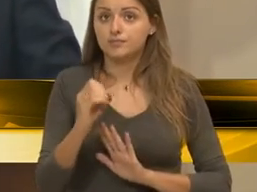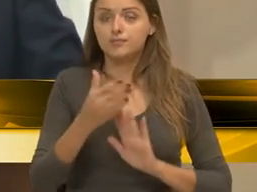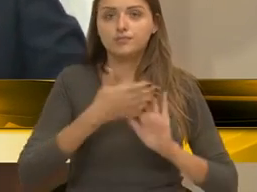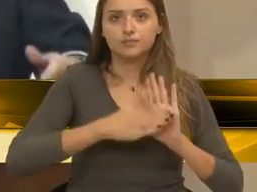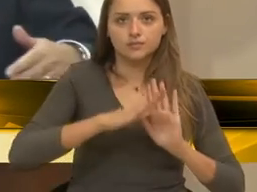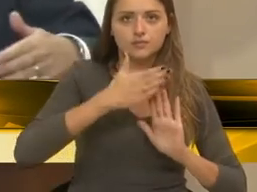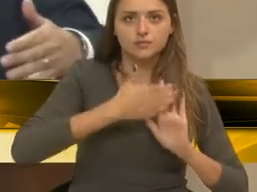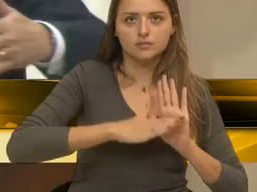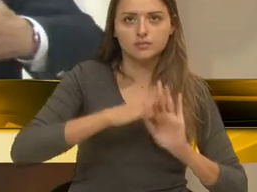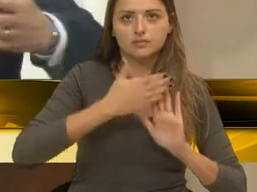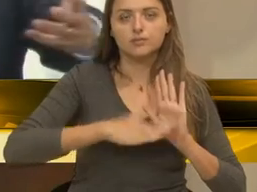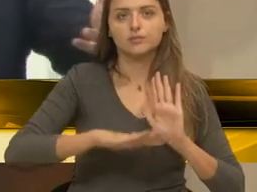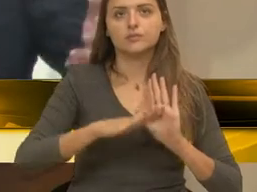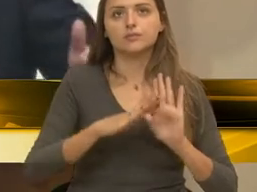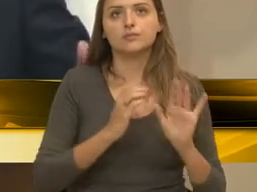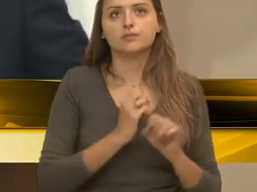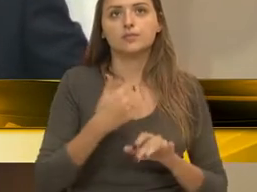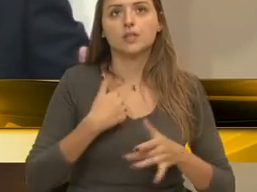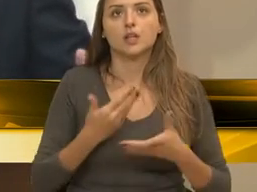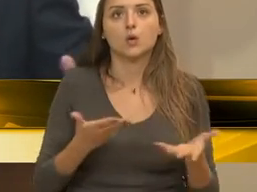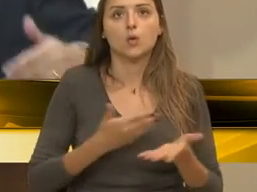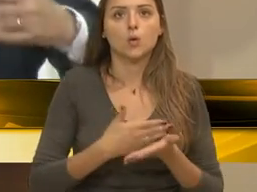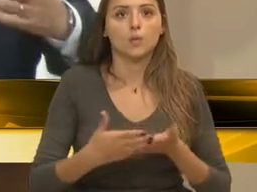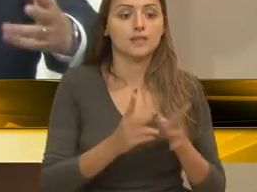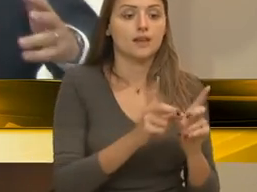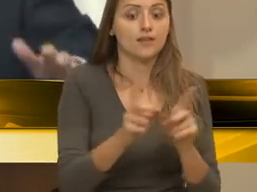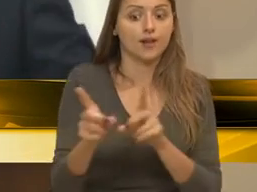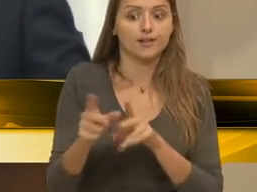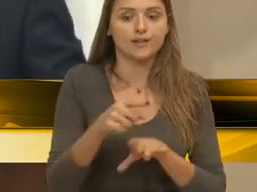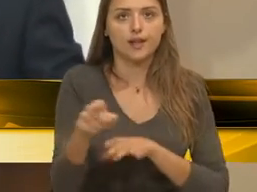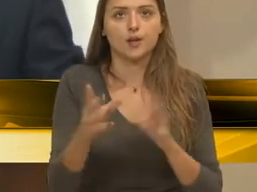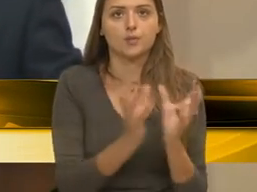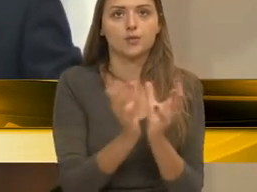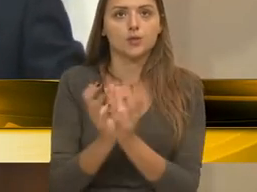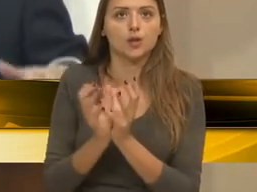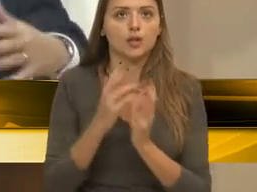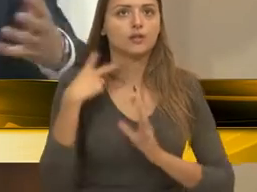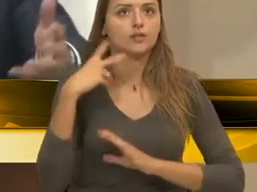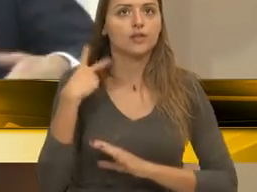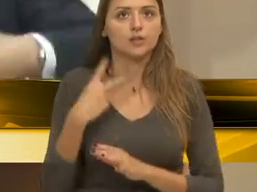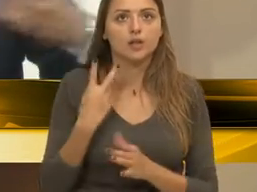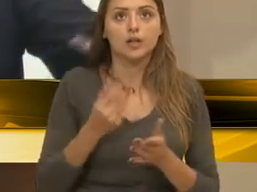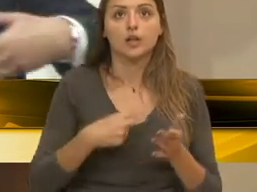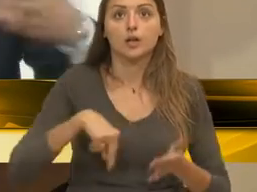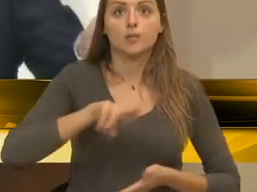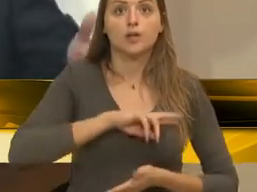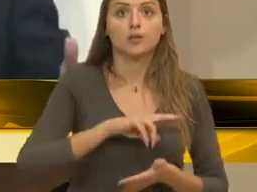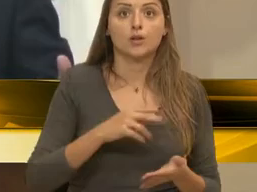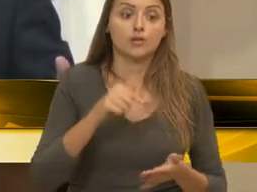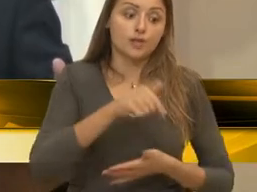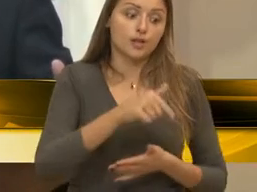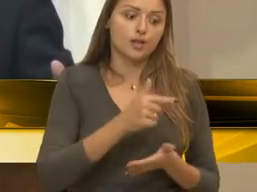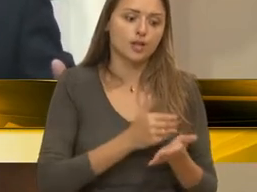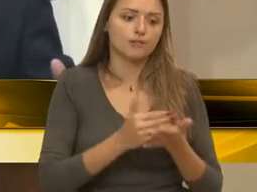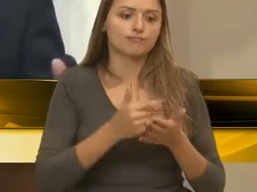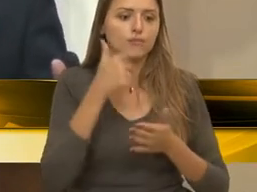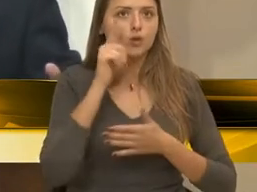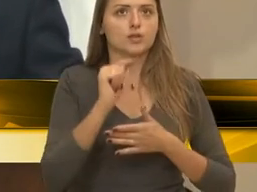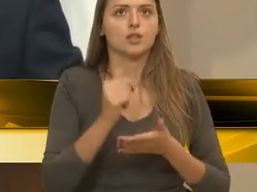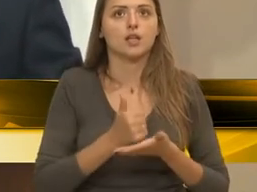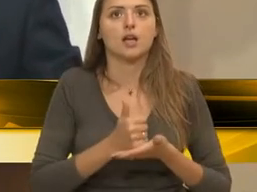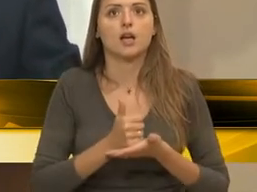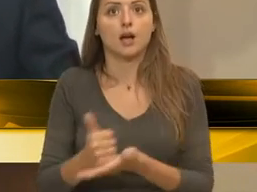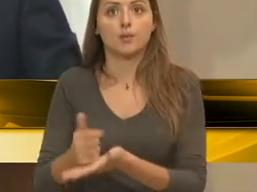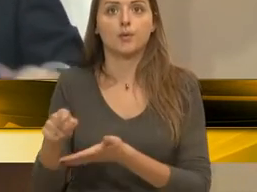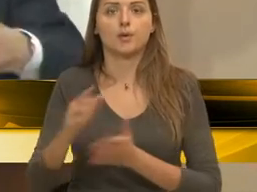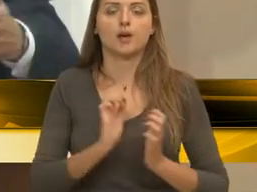calendários, e comecei a oferecer para os colegas vereadores, seus assessores, para que nós aqui pudéssemos ajudar a PAI. Quando eu fui lá